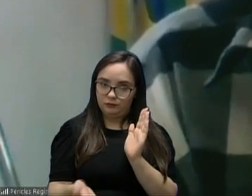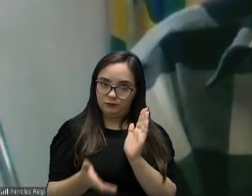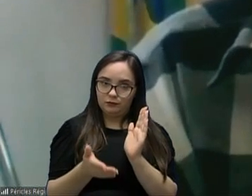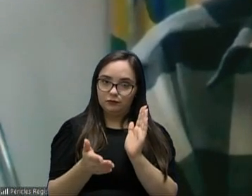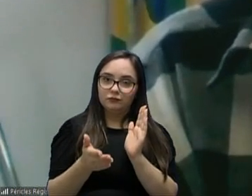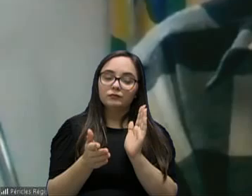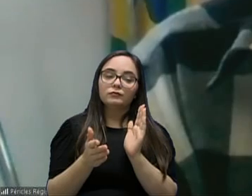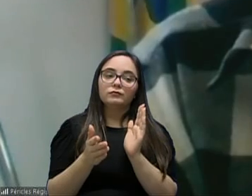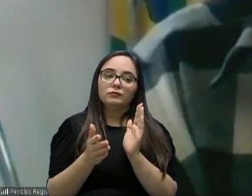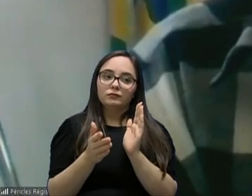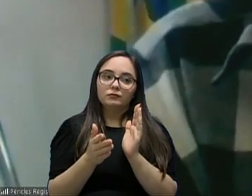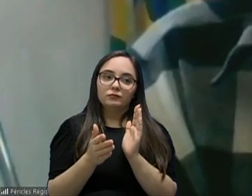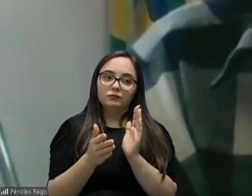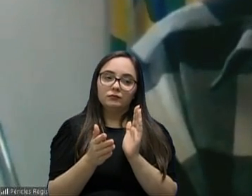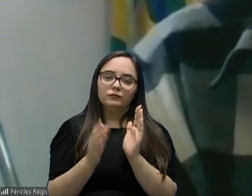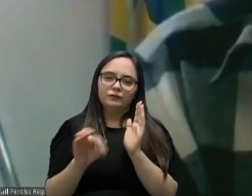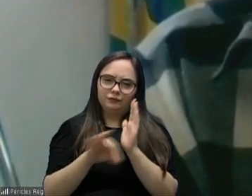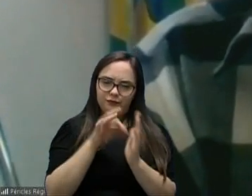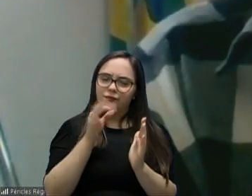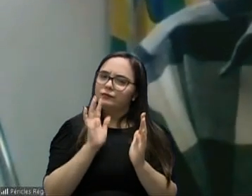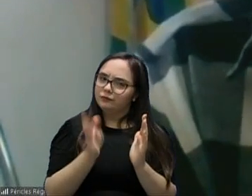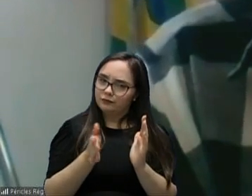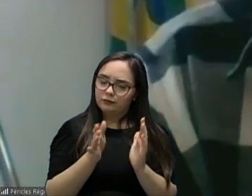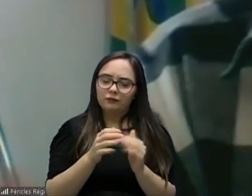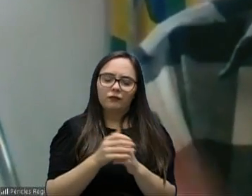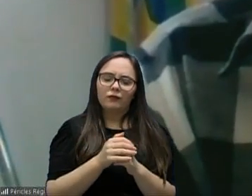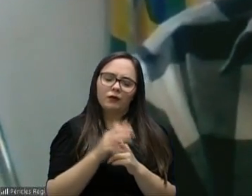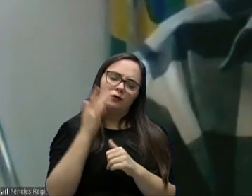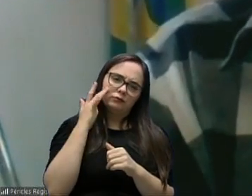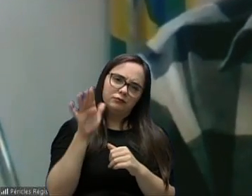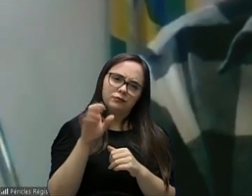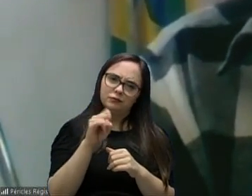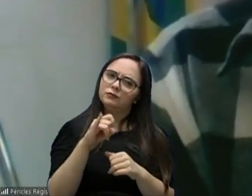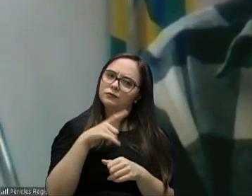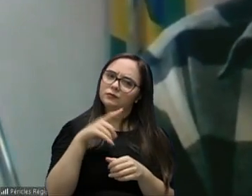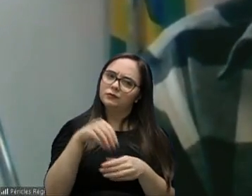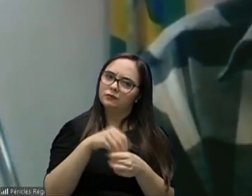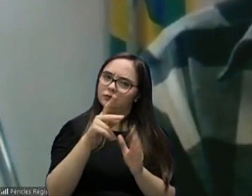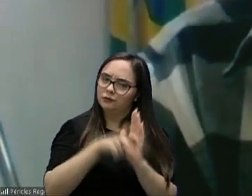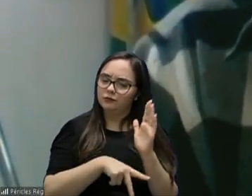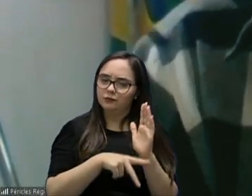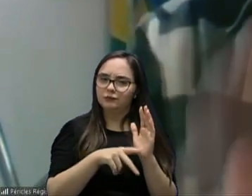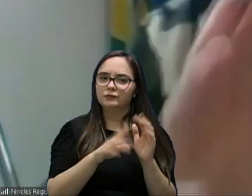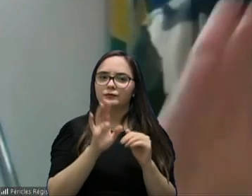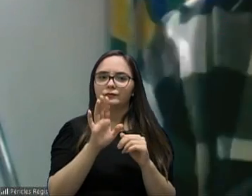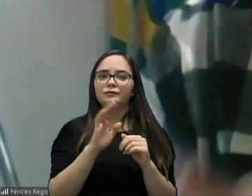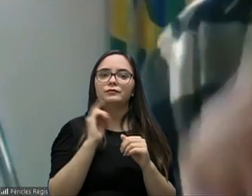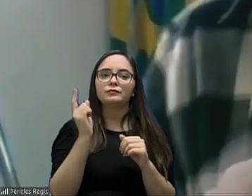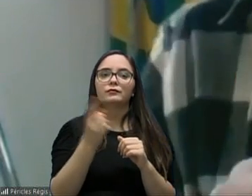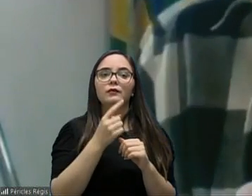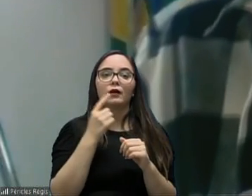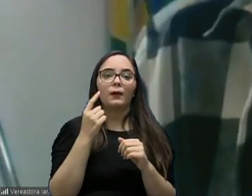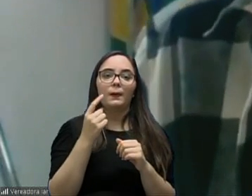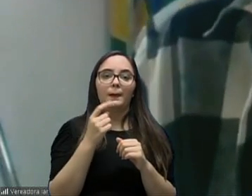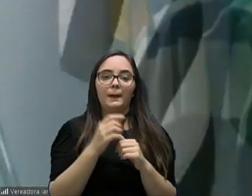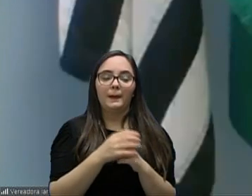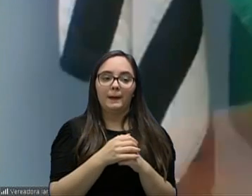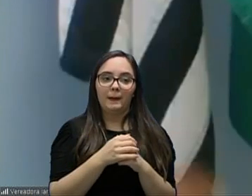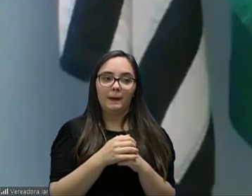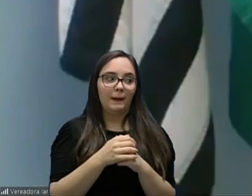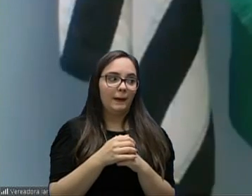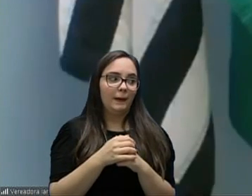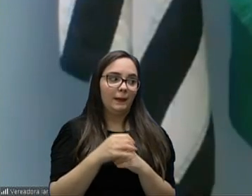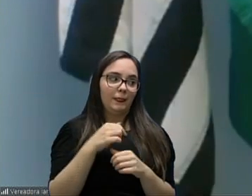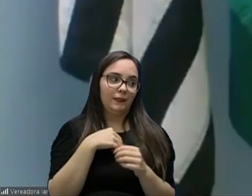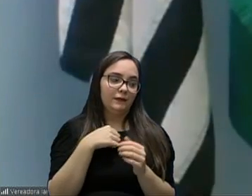colocado, está até assinado, não sei se está no projeto, mas o que, que a gente considera como lei anterior? Eu não sou